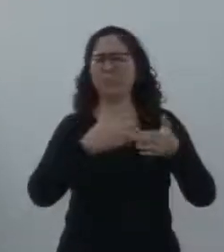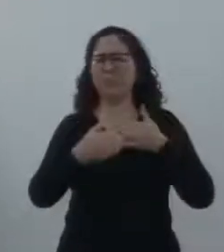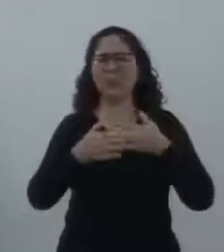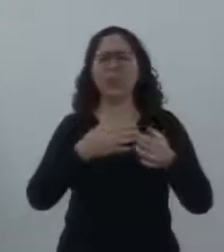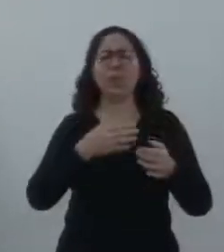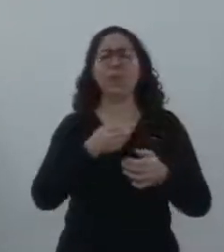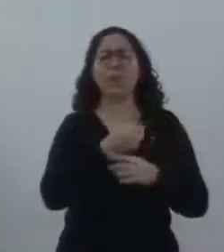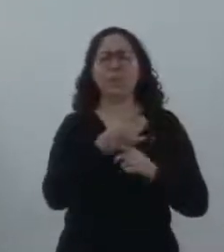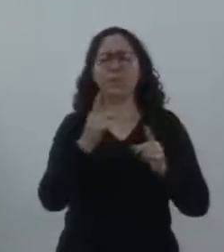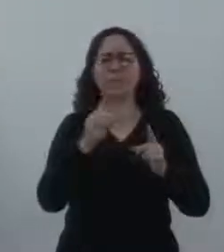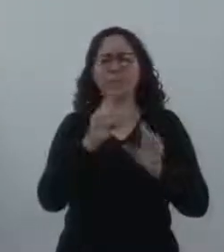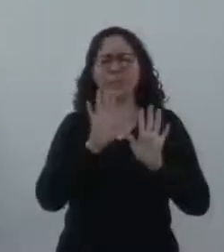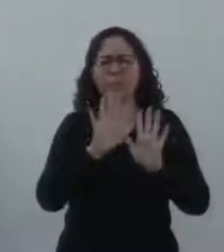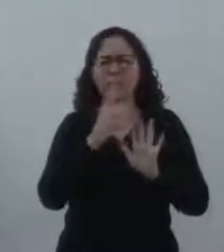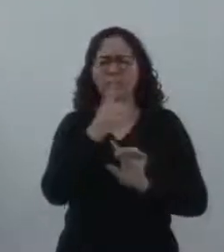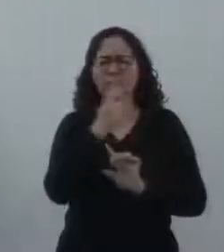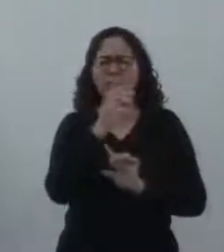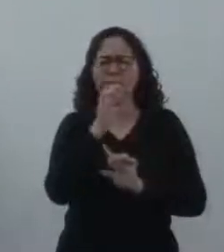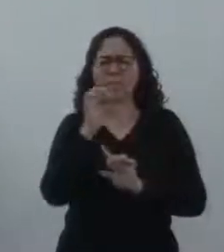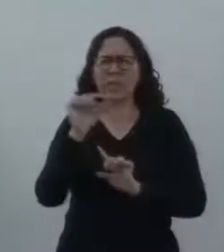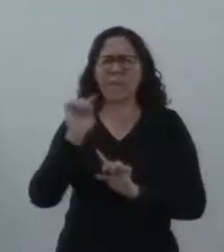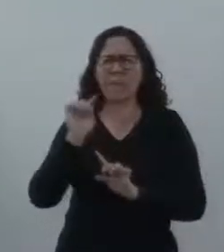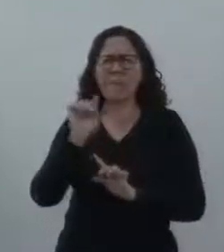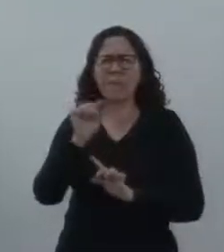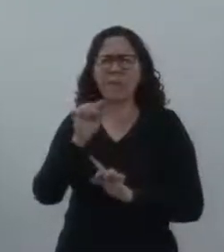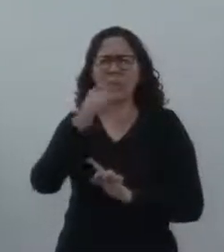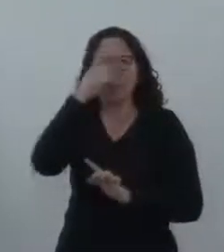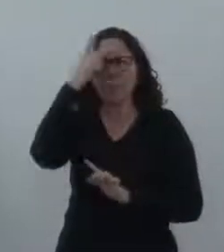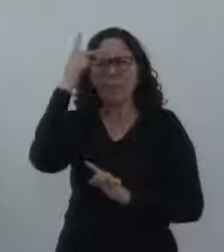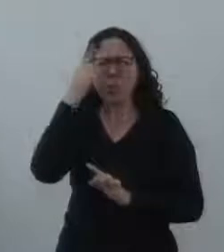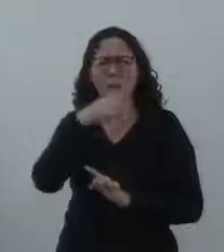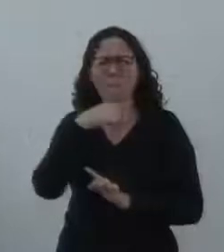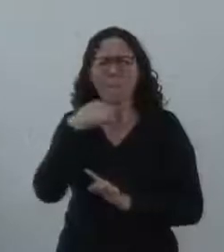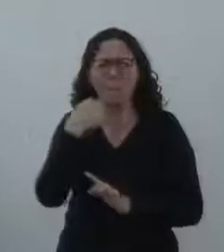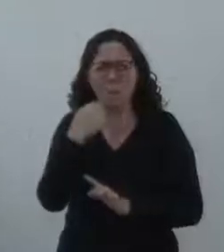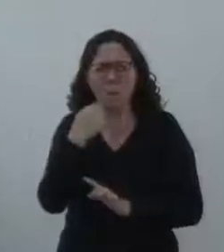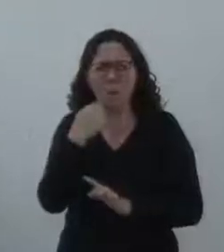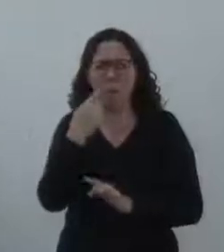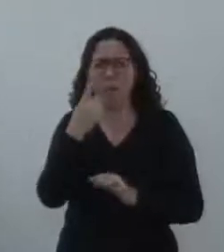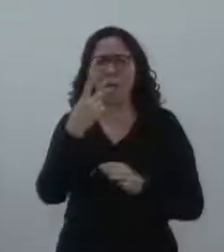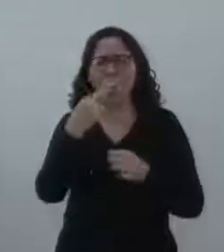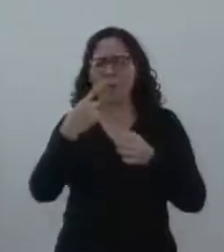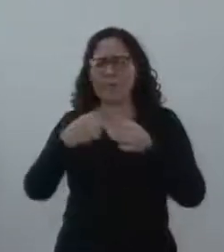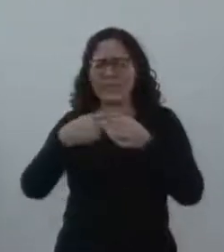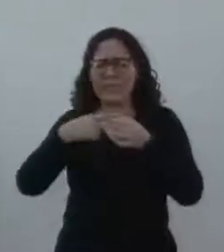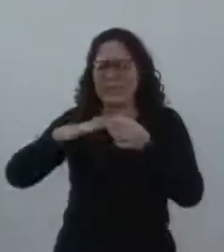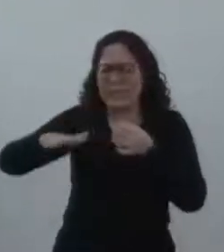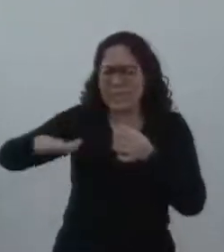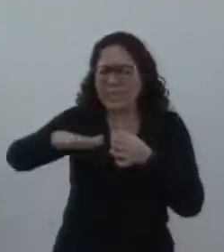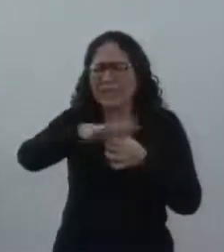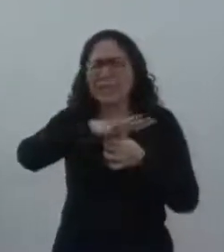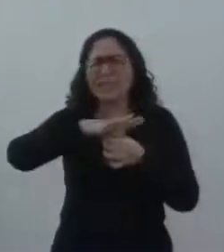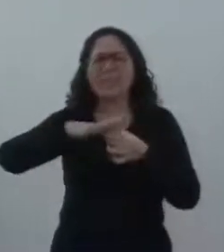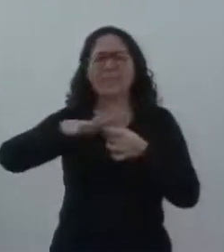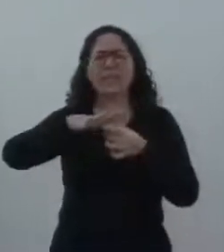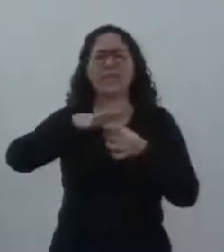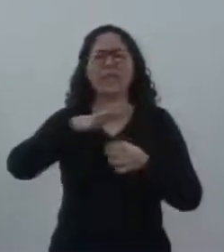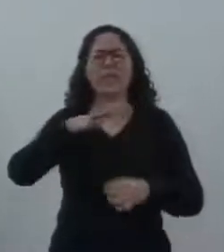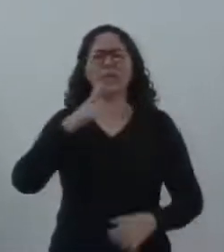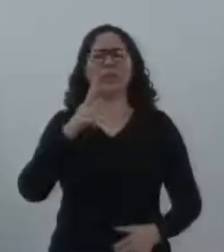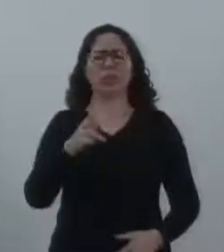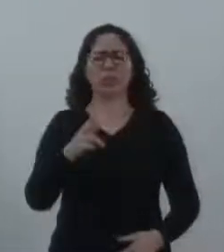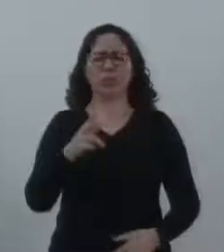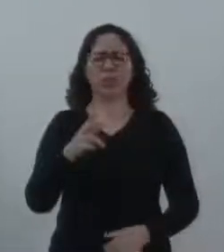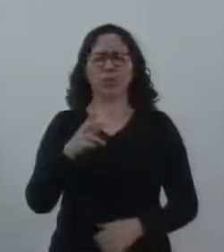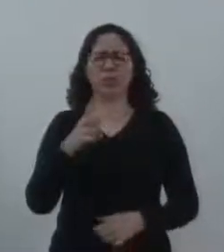100 mil mortos significa uma cidade inteira de Mojimirim, uma cidade inteira de Mariporã, mais ainda uma cidade